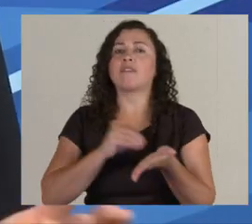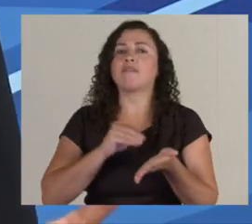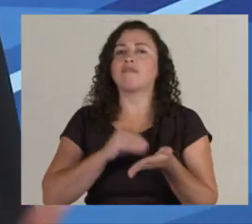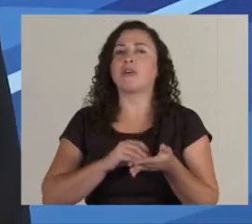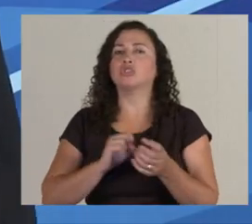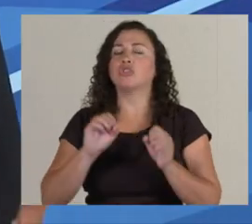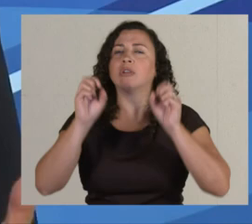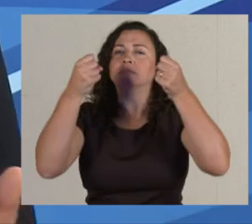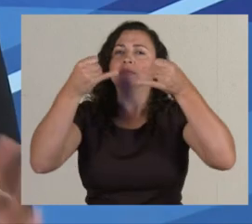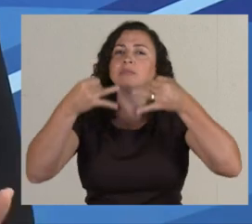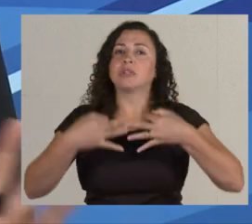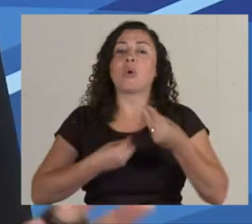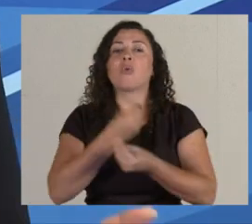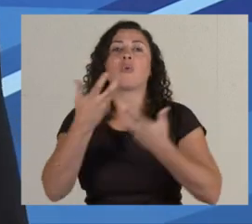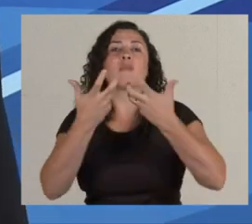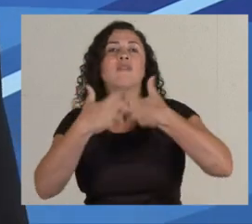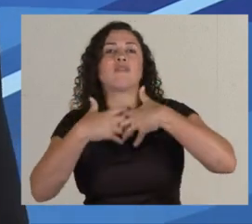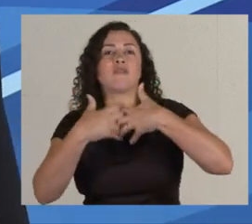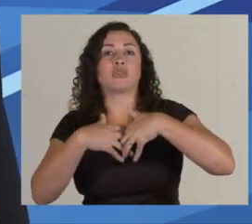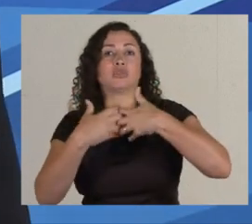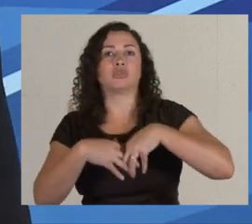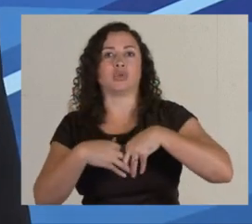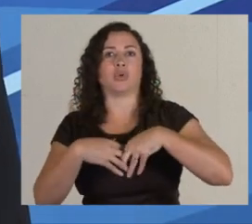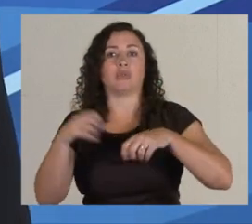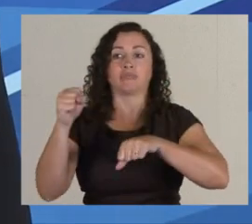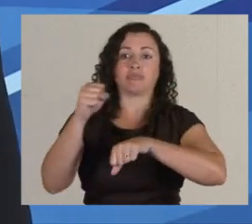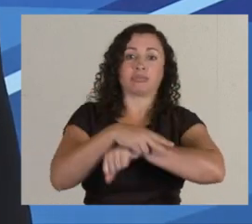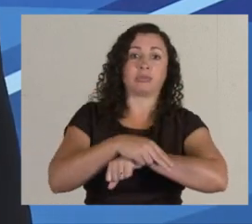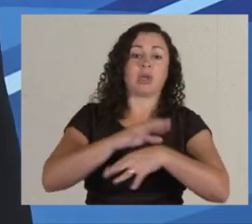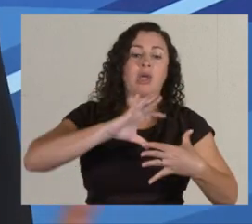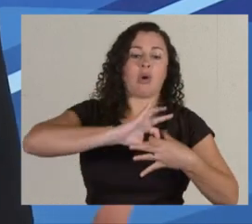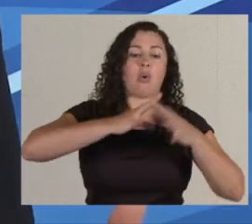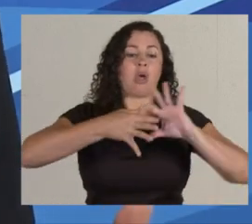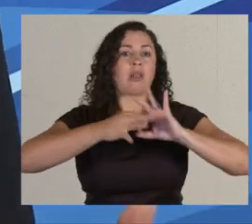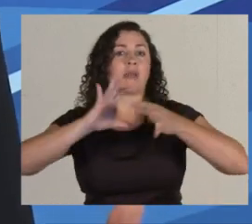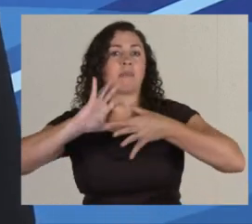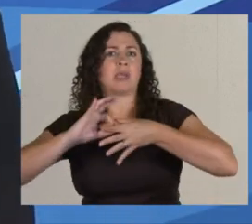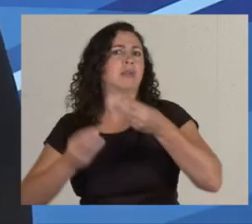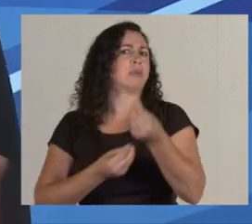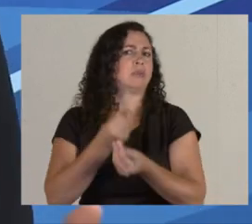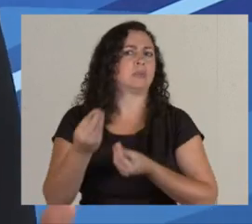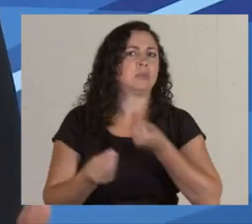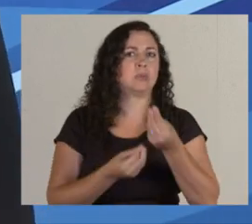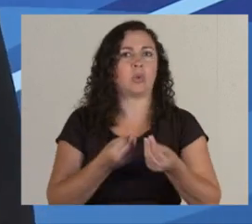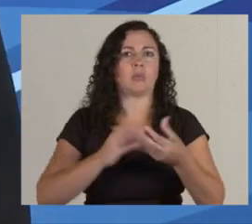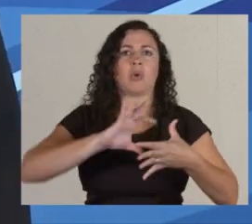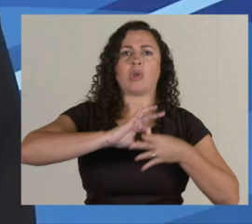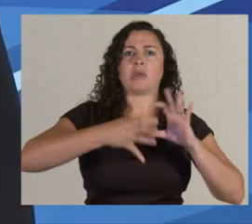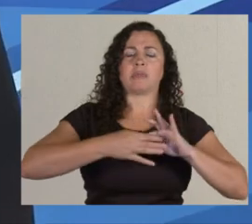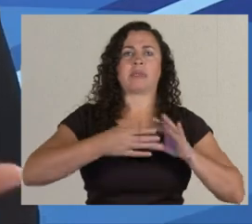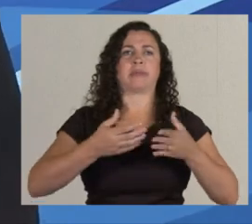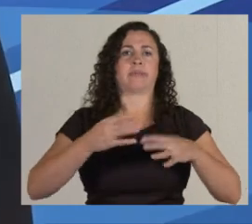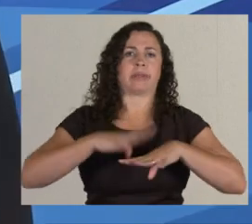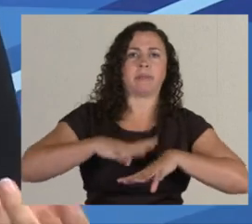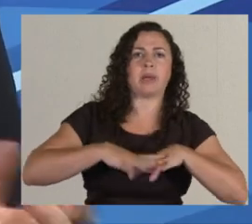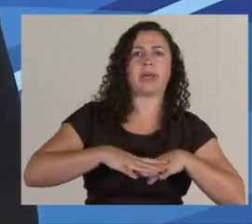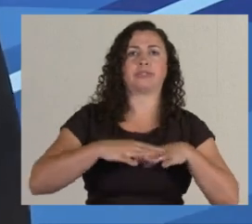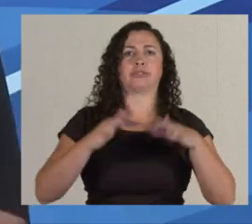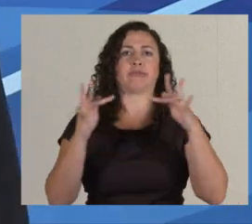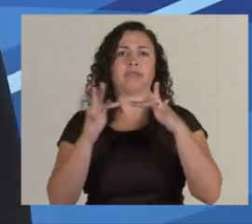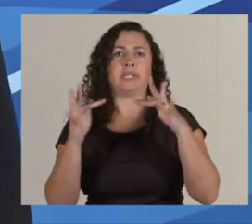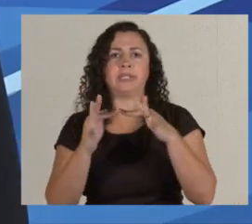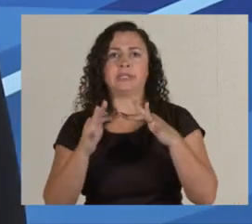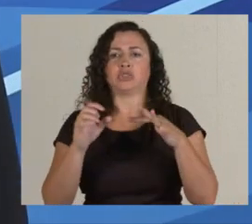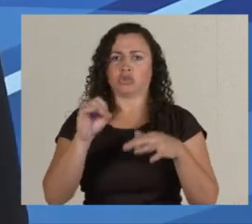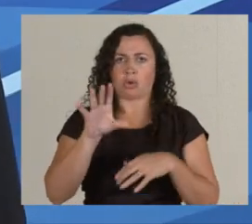falta a gente comentar aqui um pouco como é que vai funcionar esse ingresso através da Olimpíada, ou das Olimpíadas, né, de matemática, física, são